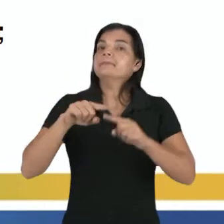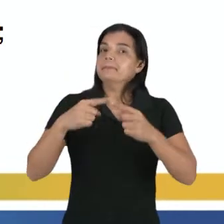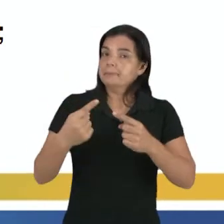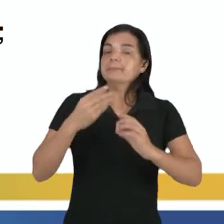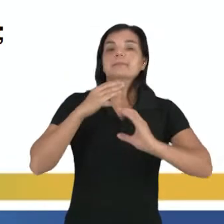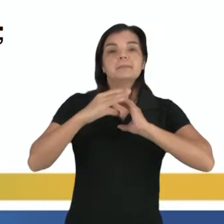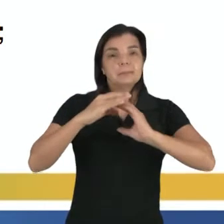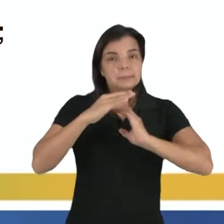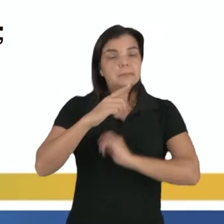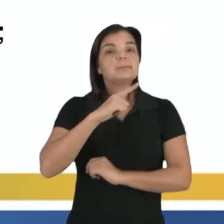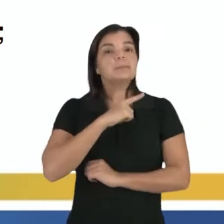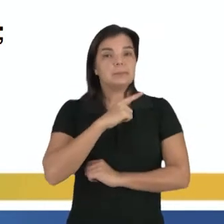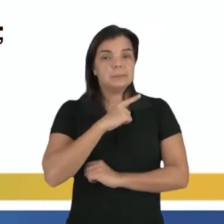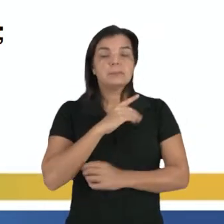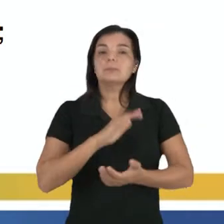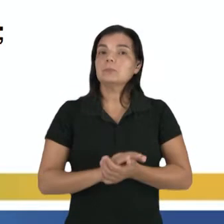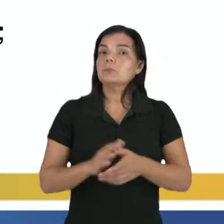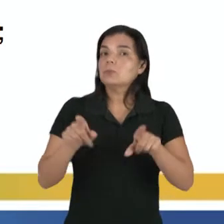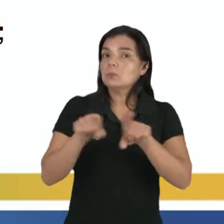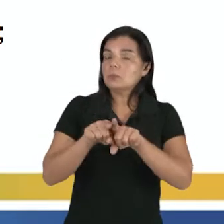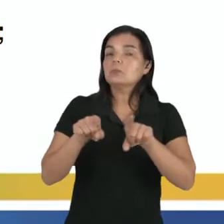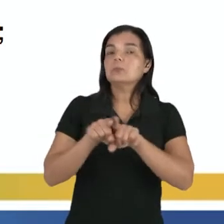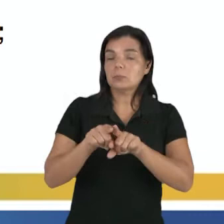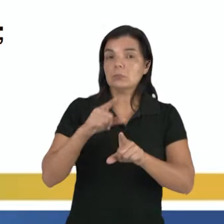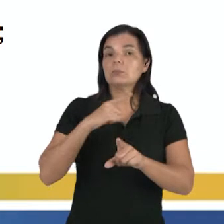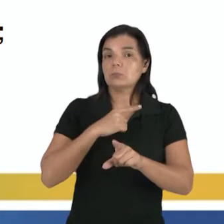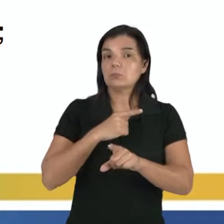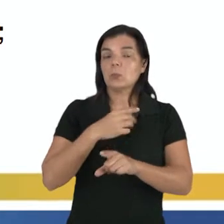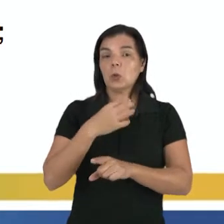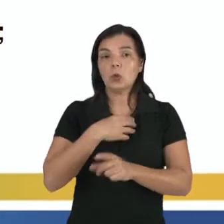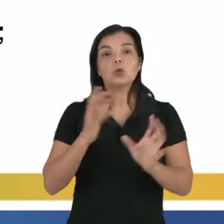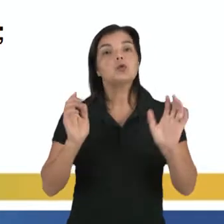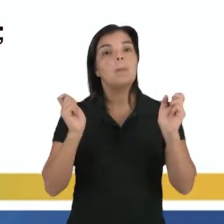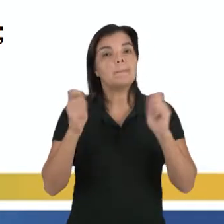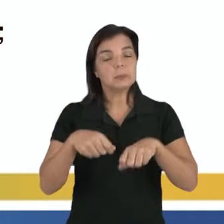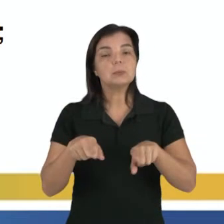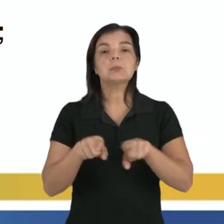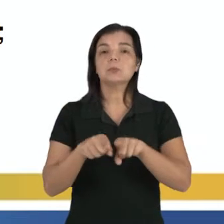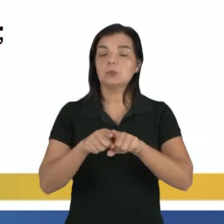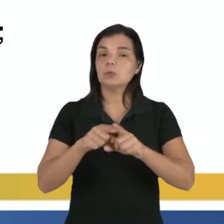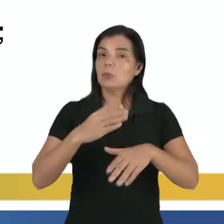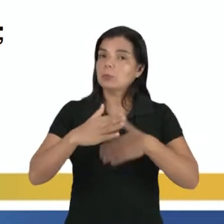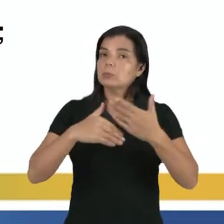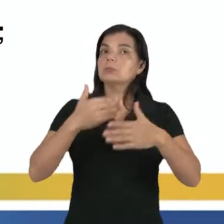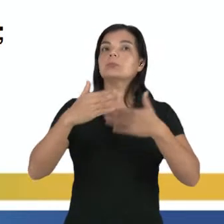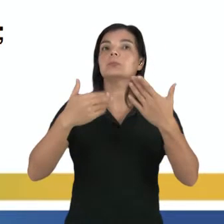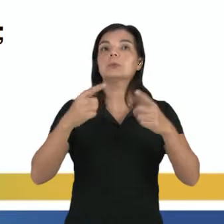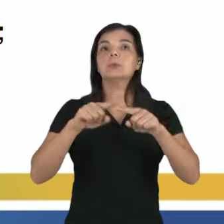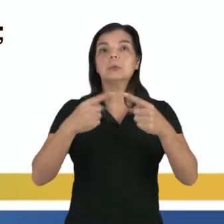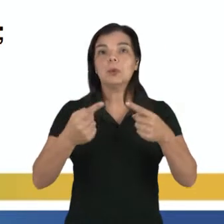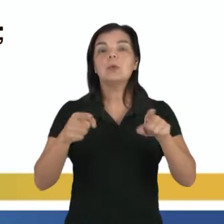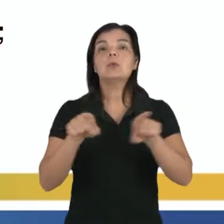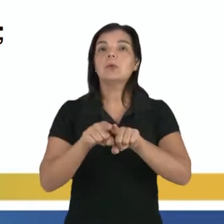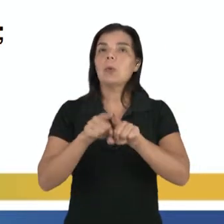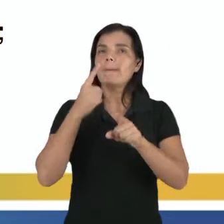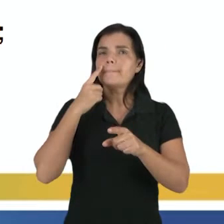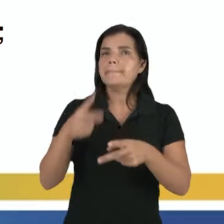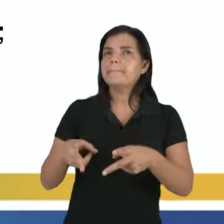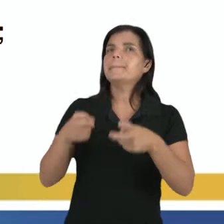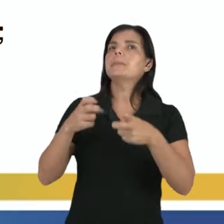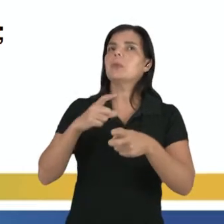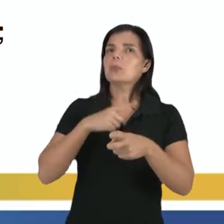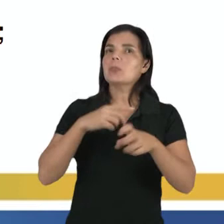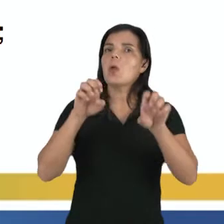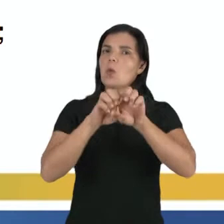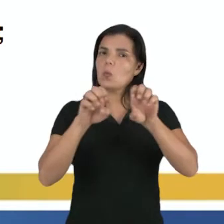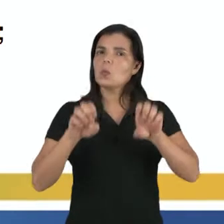eles se comunicam, né? Eles também têm a sua capacidade de evoluir. Então ele também notou que há uma